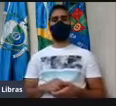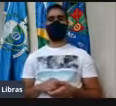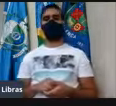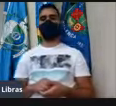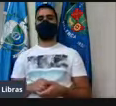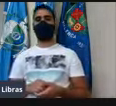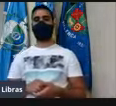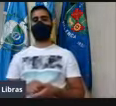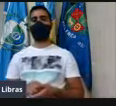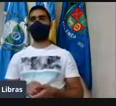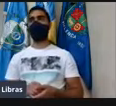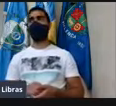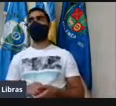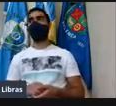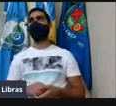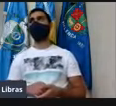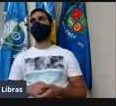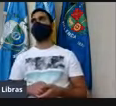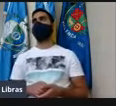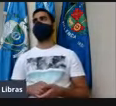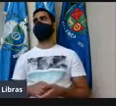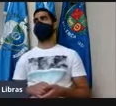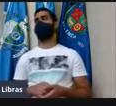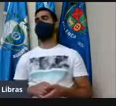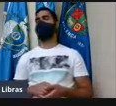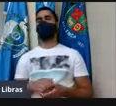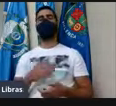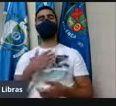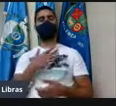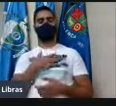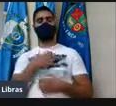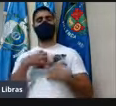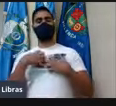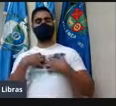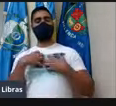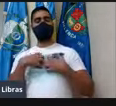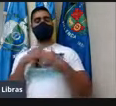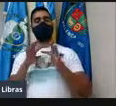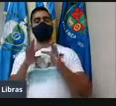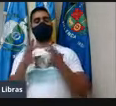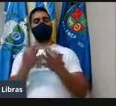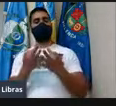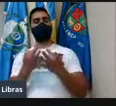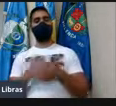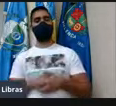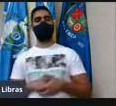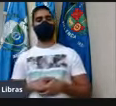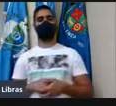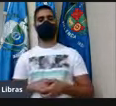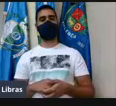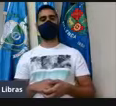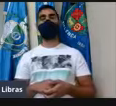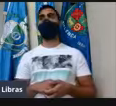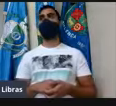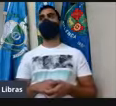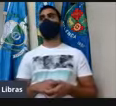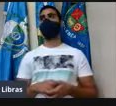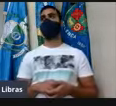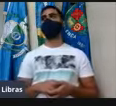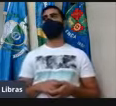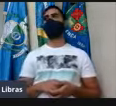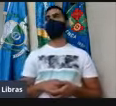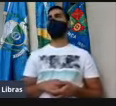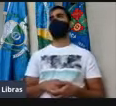a vida é muito complicada. Enfim, eu deixo meus sentimentos aqui às famílias e meus sinceros pesar.